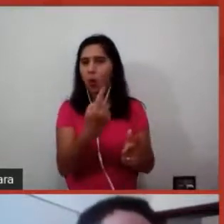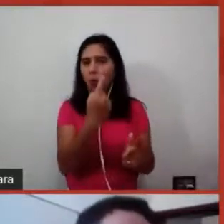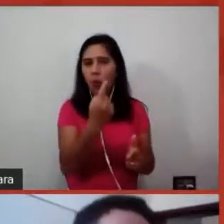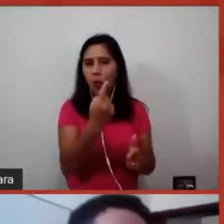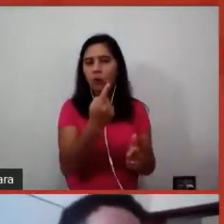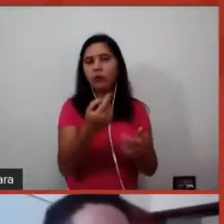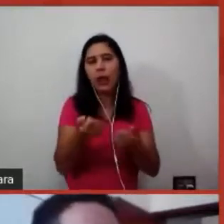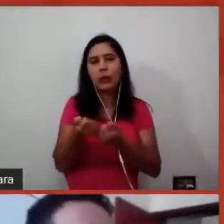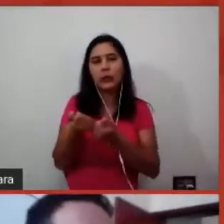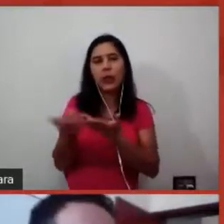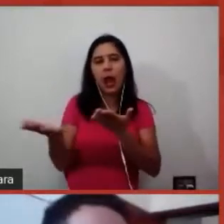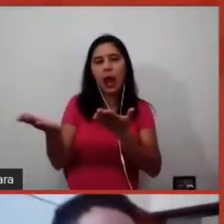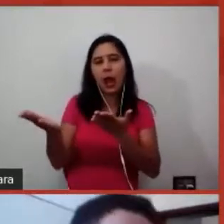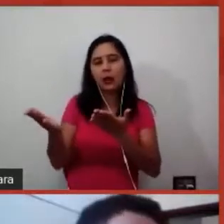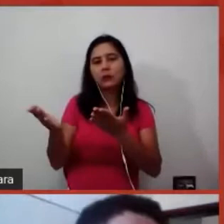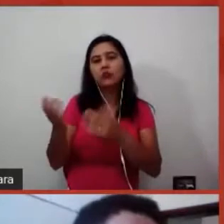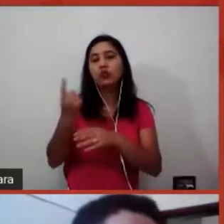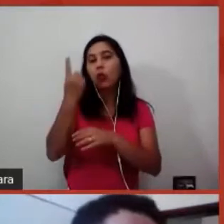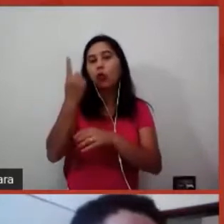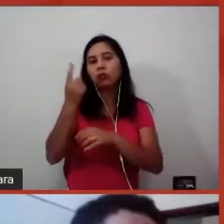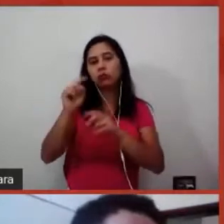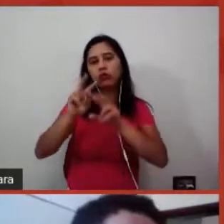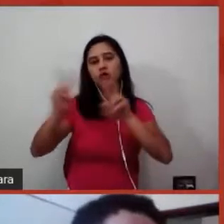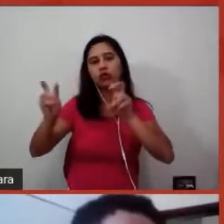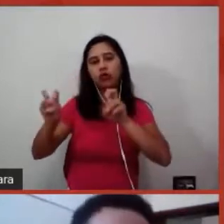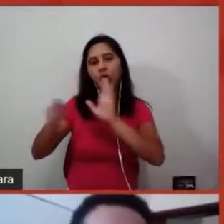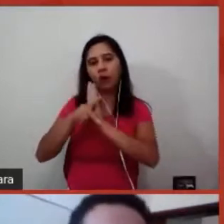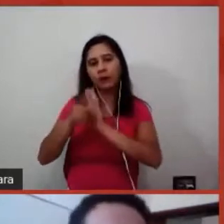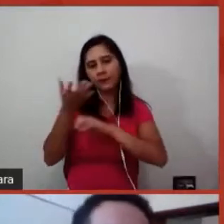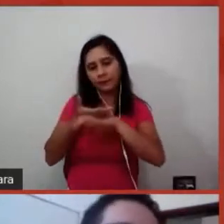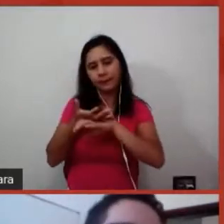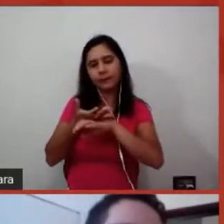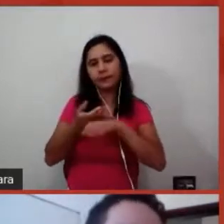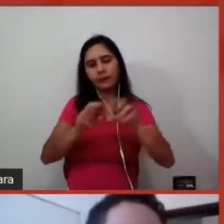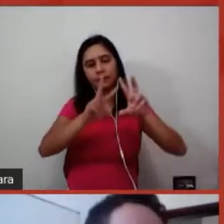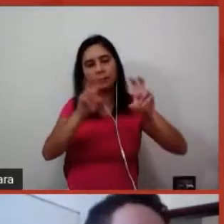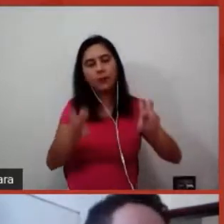Para conduzir um determinado tópico da disciplina, e aí